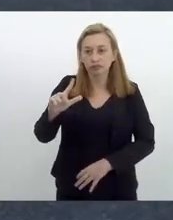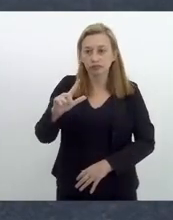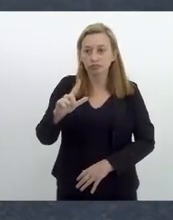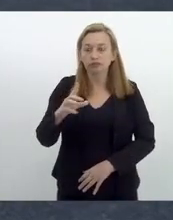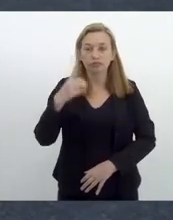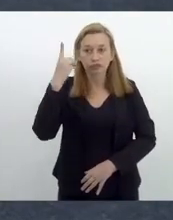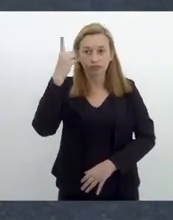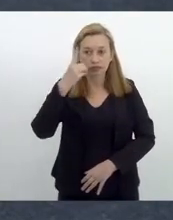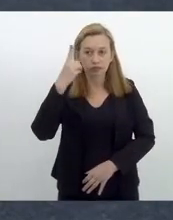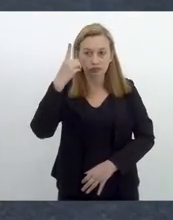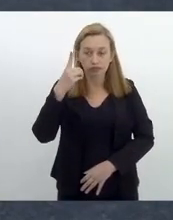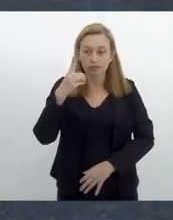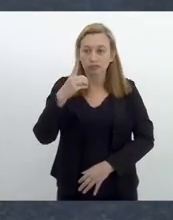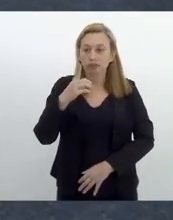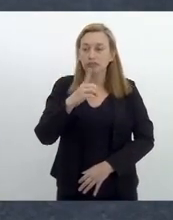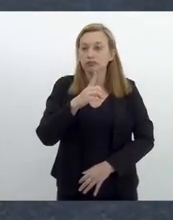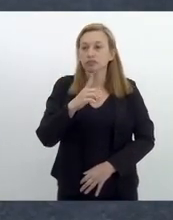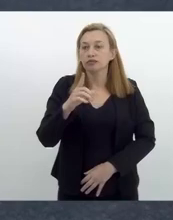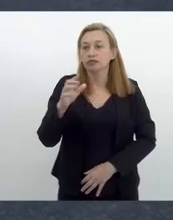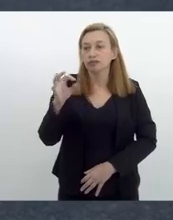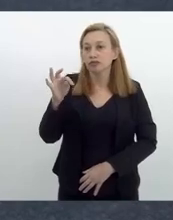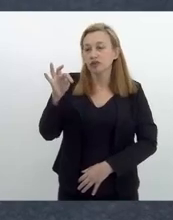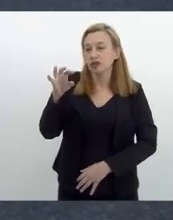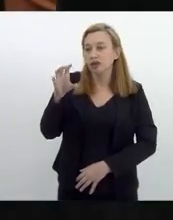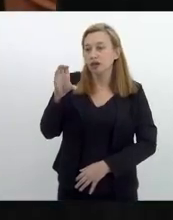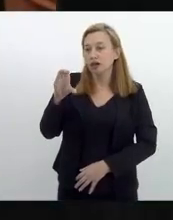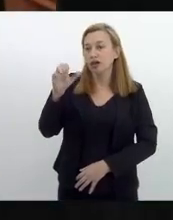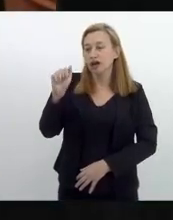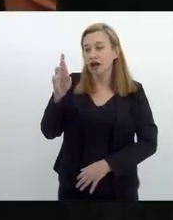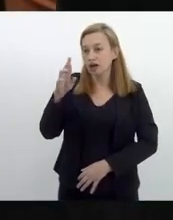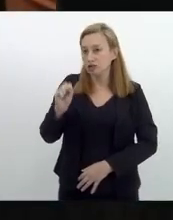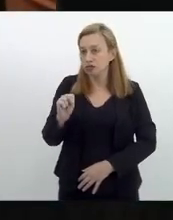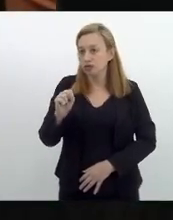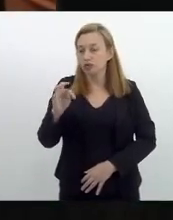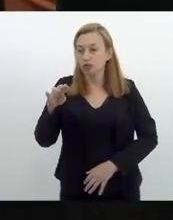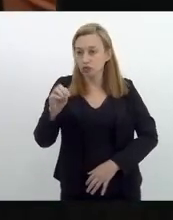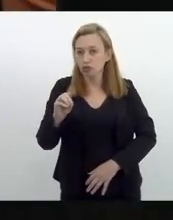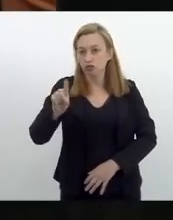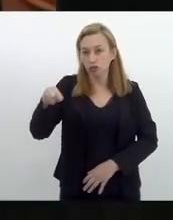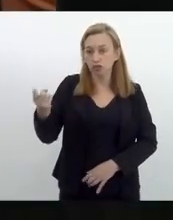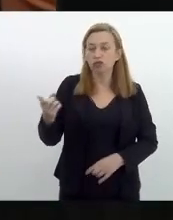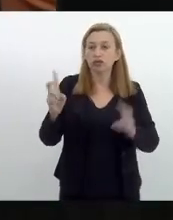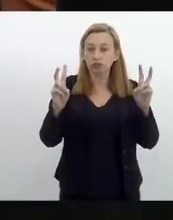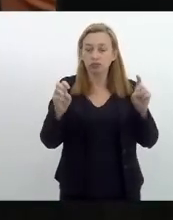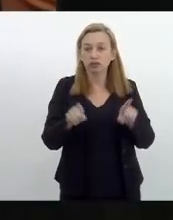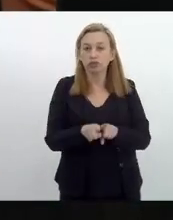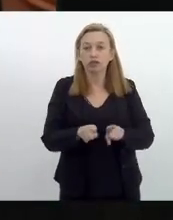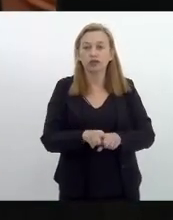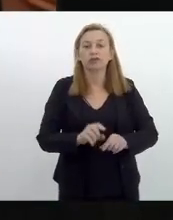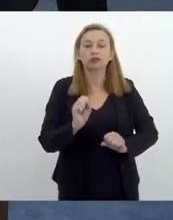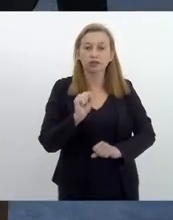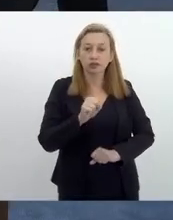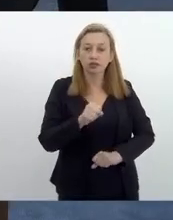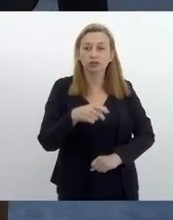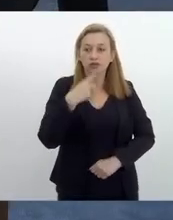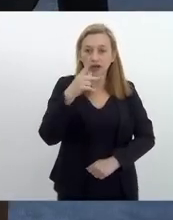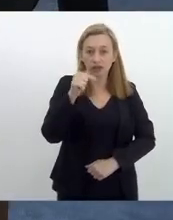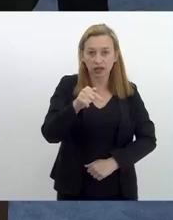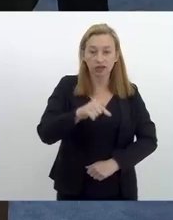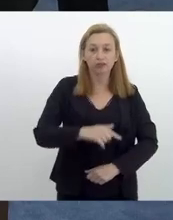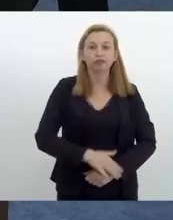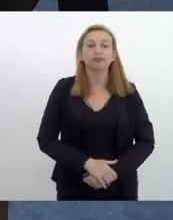Augusto levantaram essa questão. Mas que avançou porque tem outras carreiras que se enquadram. Isso. Isso foi levantado aqui